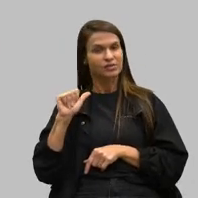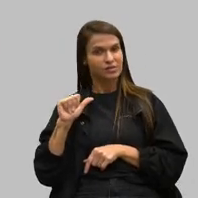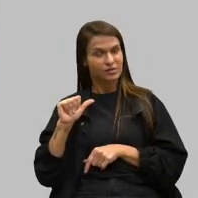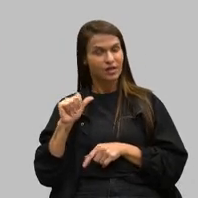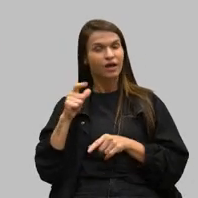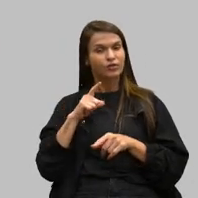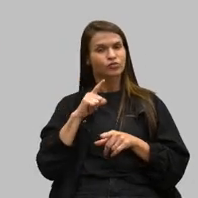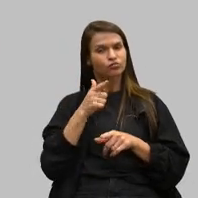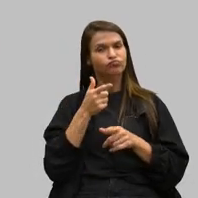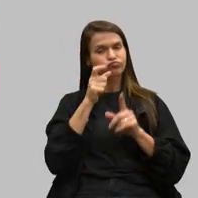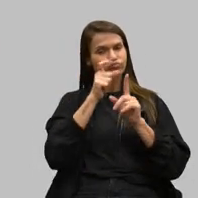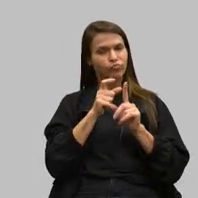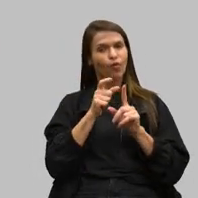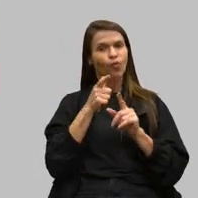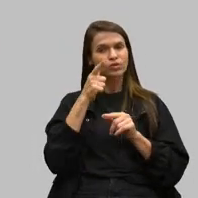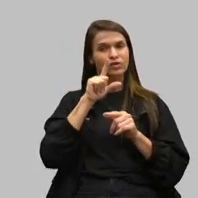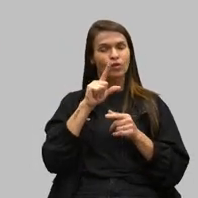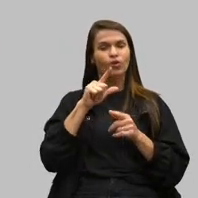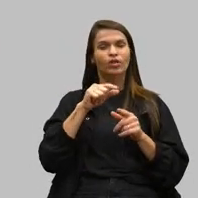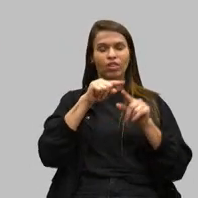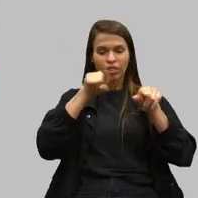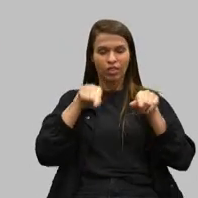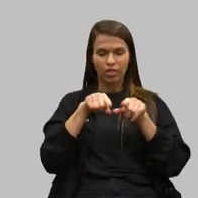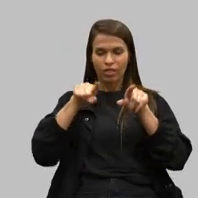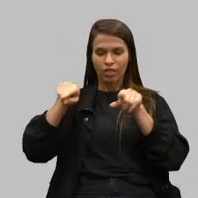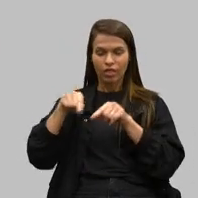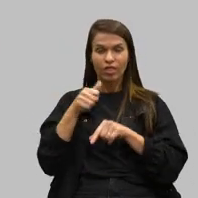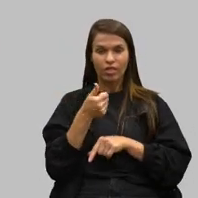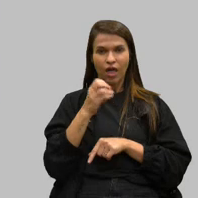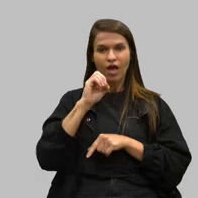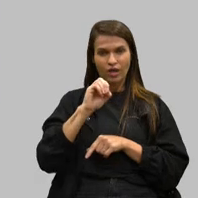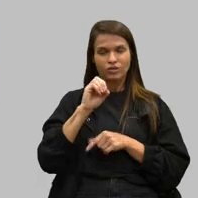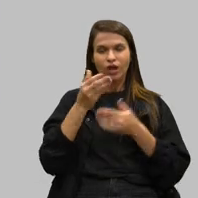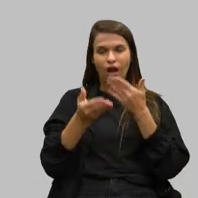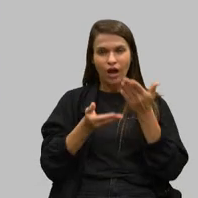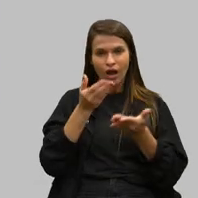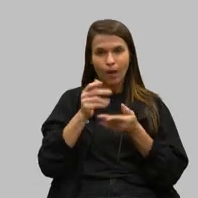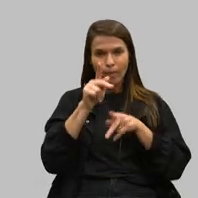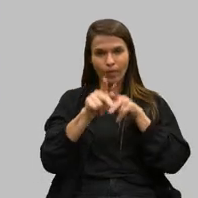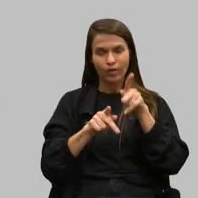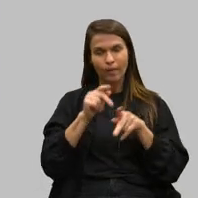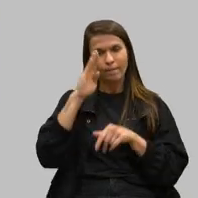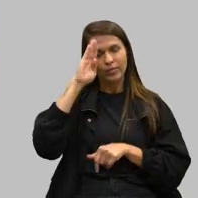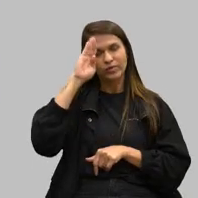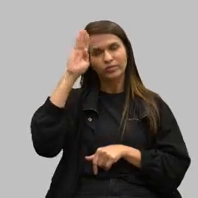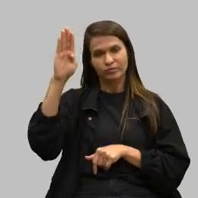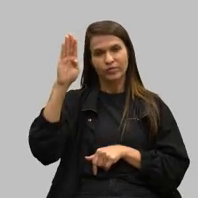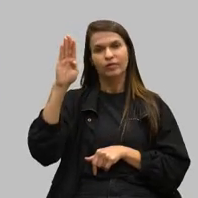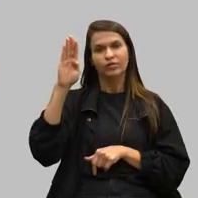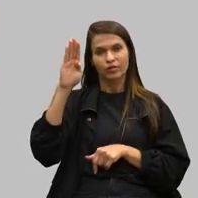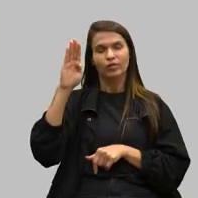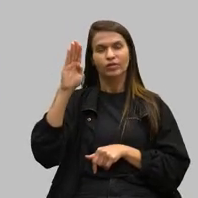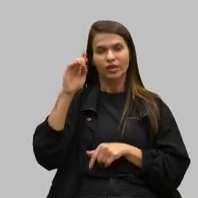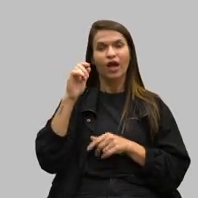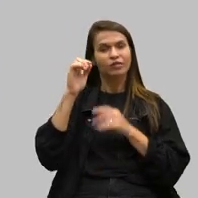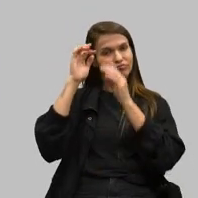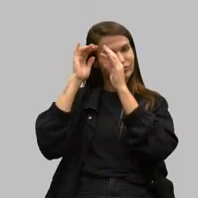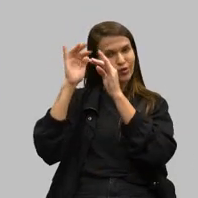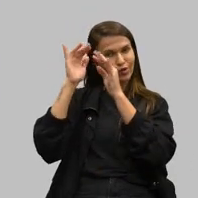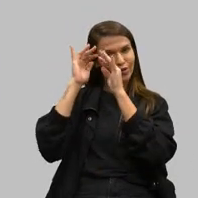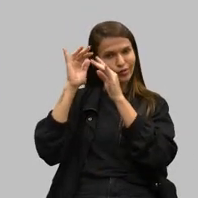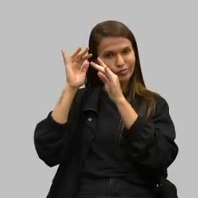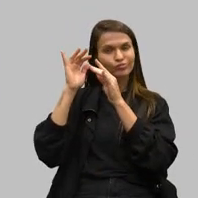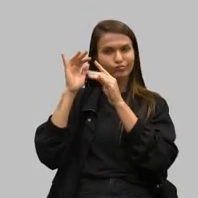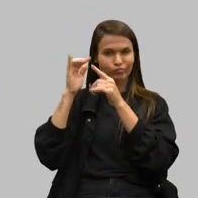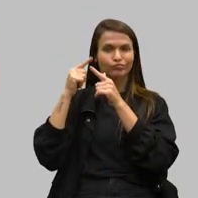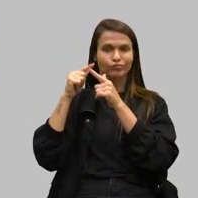conseguimos lá dez leitos de UTI que hoje atendem a nossa população, principalmente quando é questão neurológica. Então, eu pedi esse